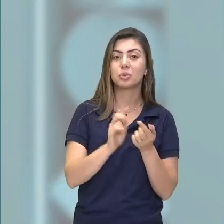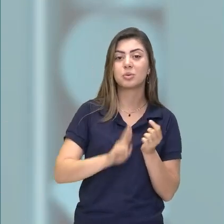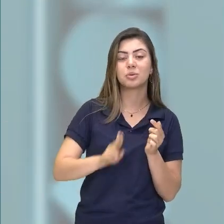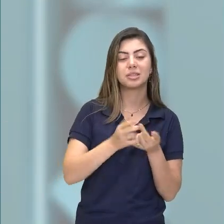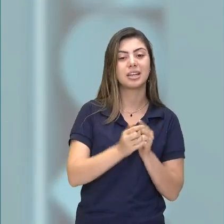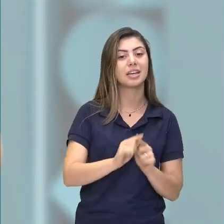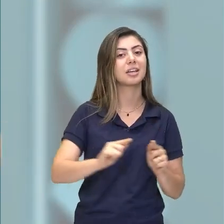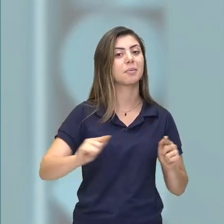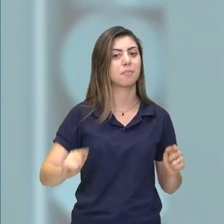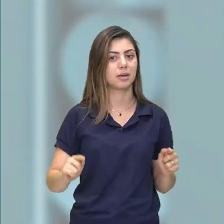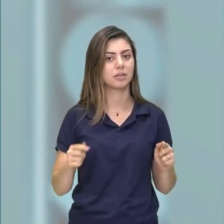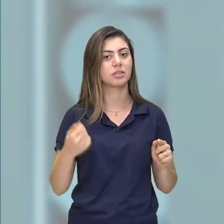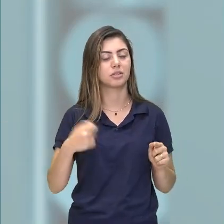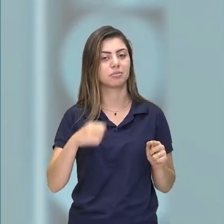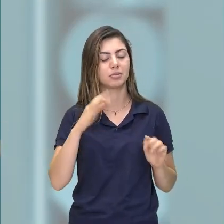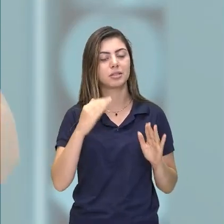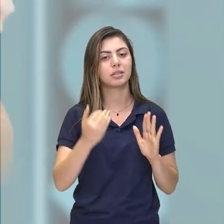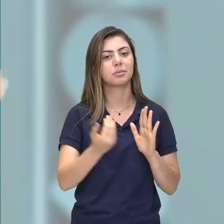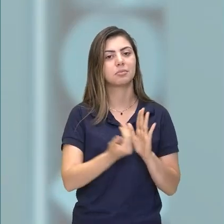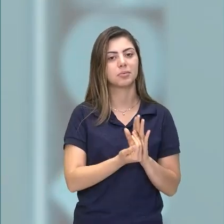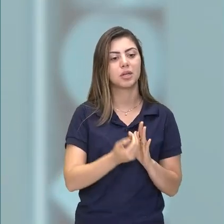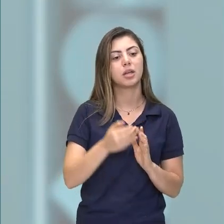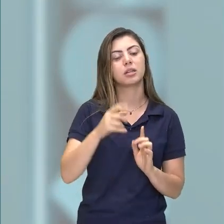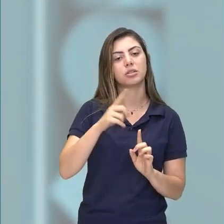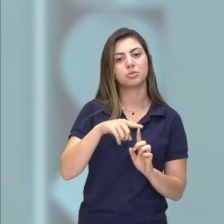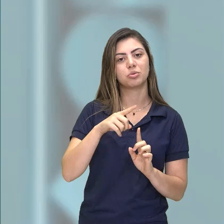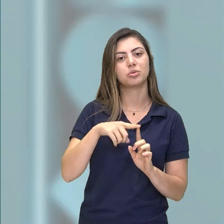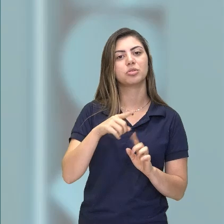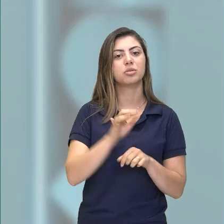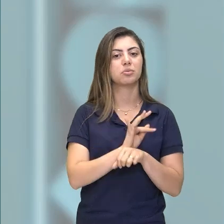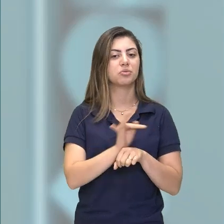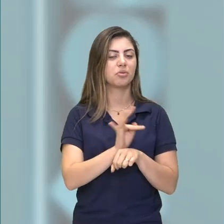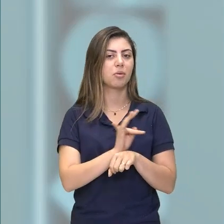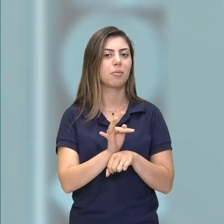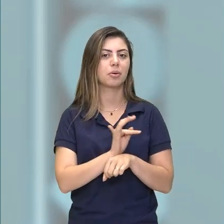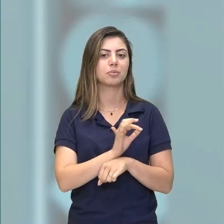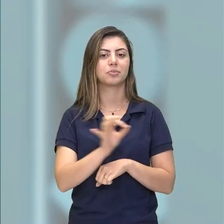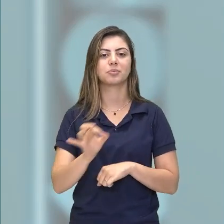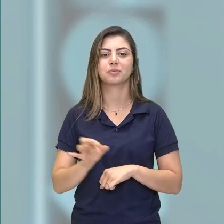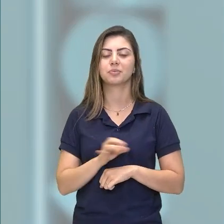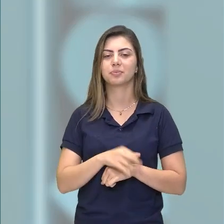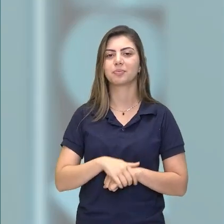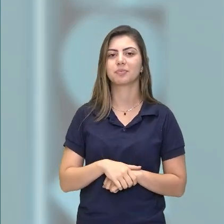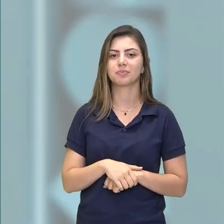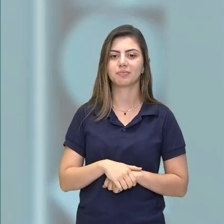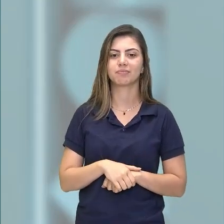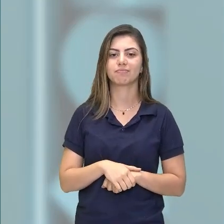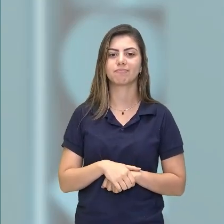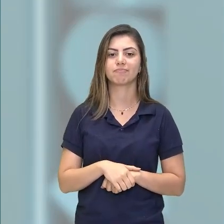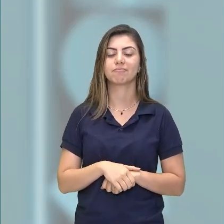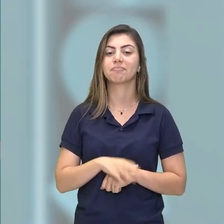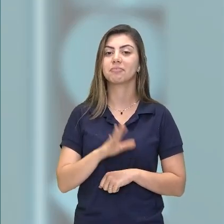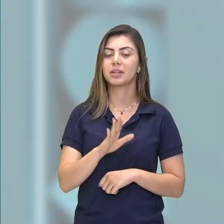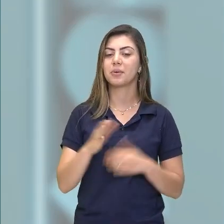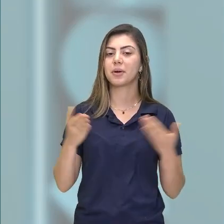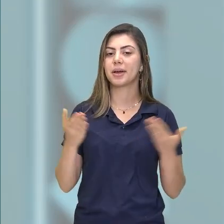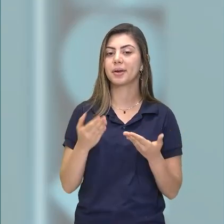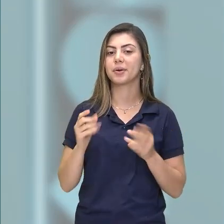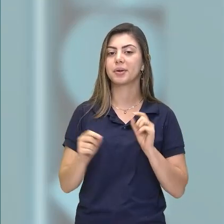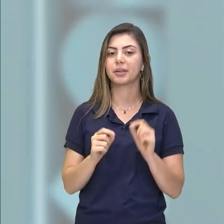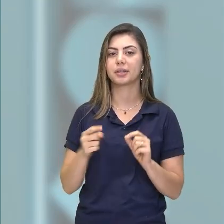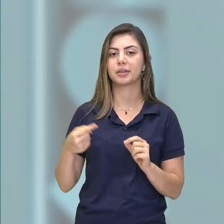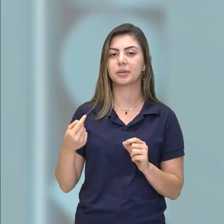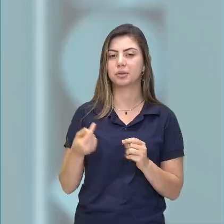palavra, eu prefiro falar adequadamente conforme os padrões da norma padrão, ok? Então, vamos só